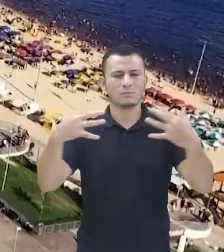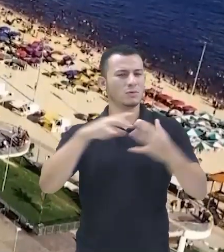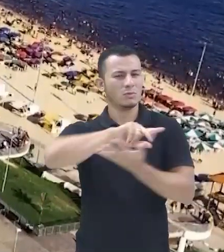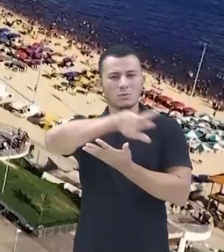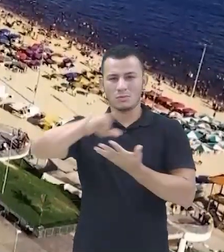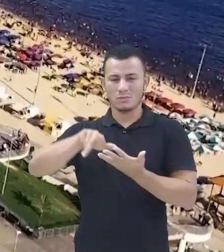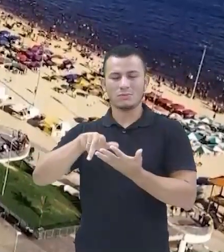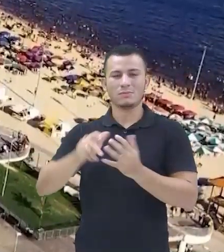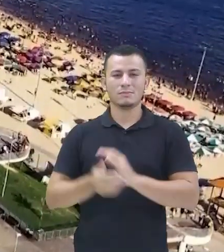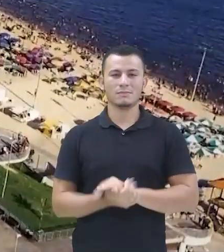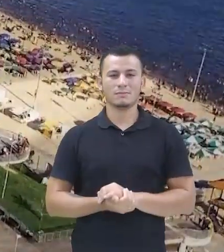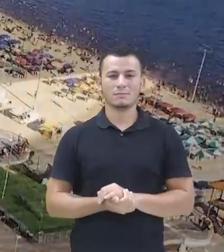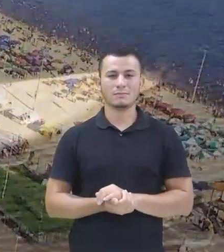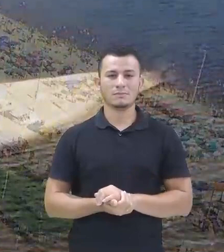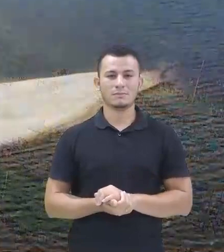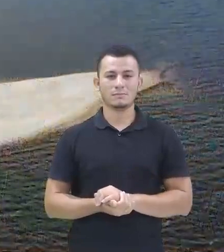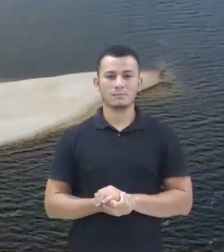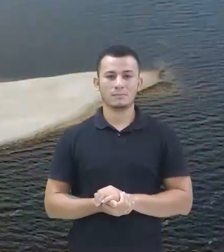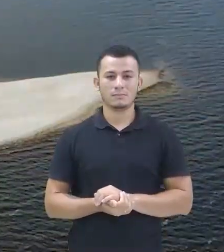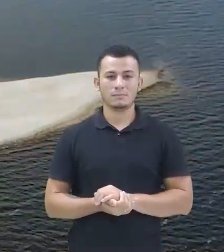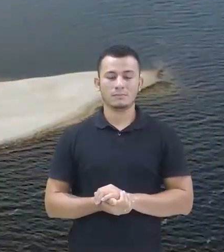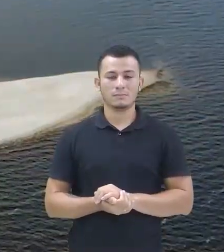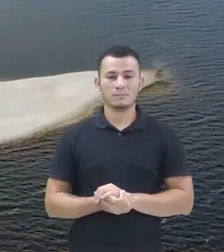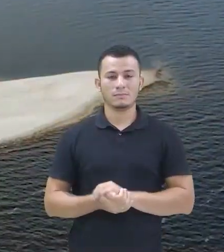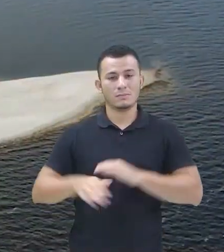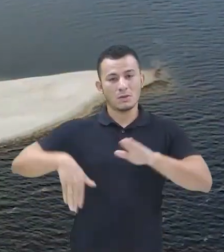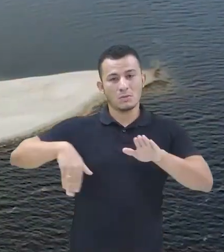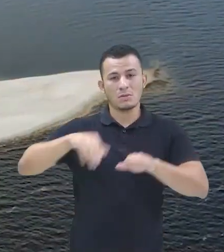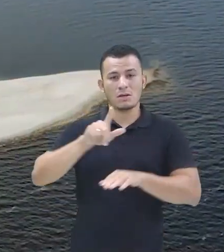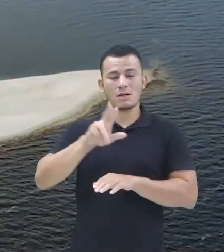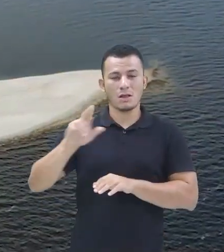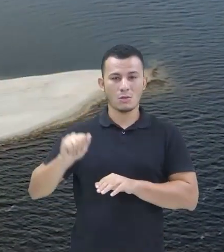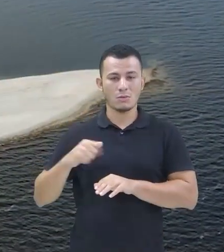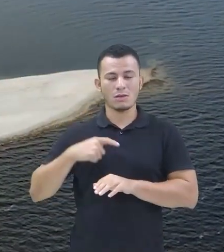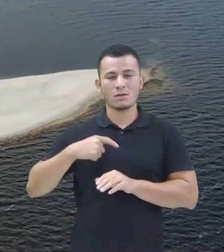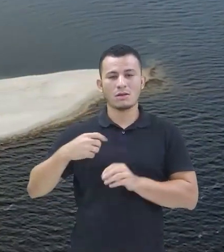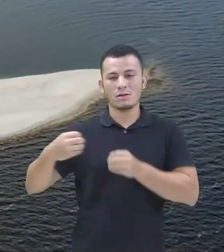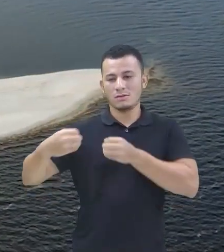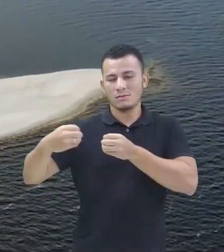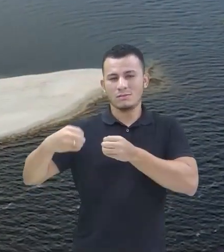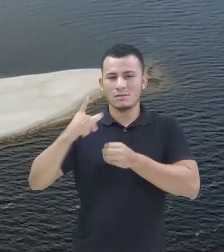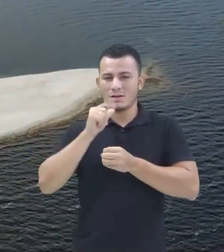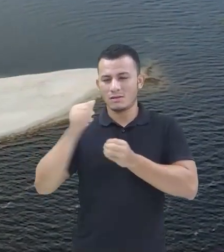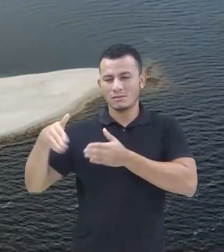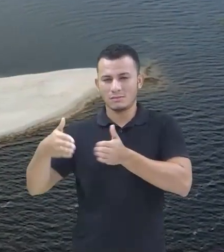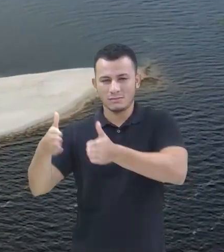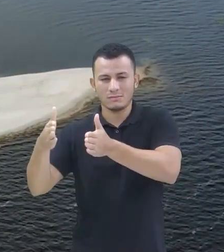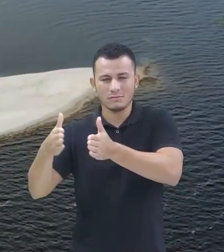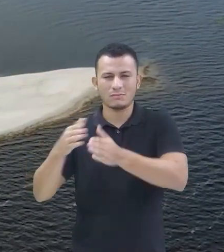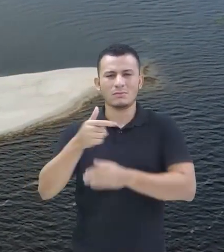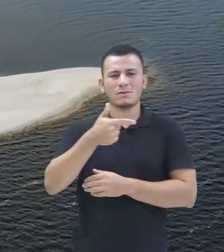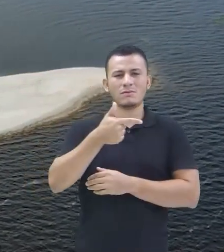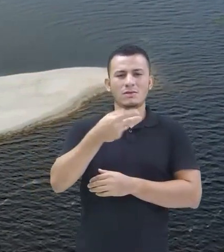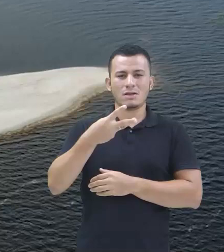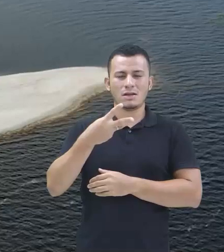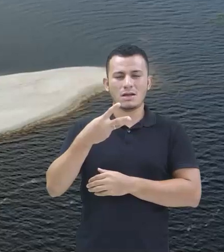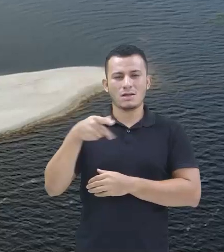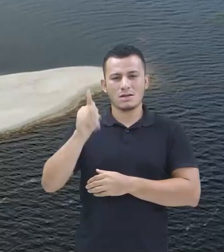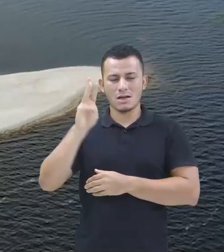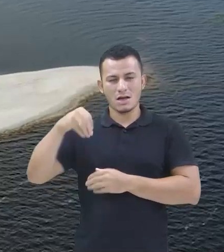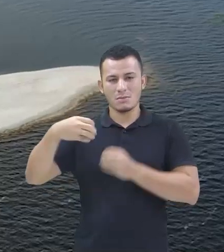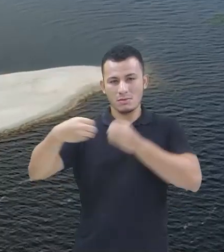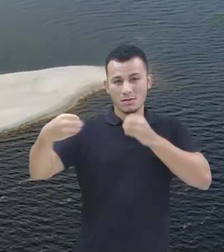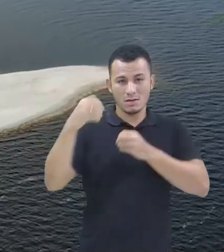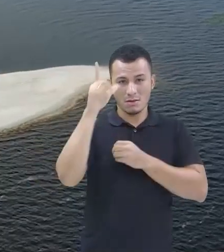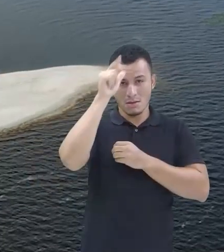outras atrações. Praia da Lua, localizada à margem esquerda do Rio Negro, distante 23 quilômetros de Manaus por